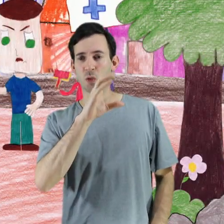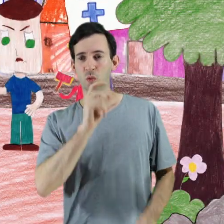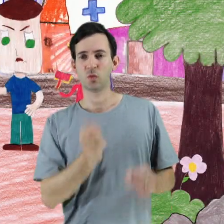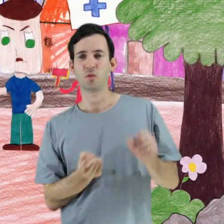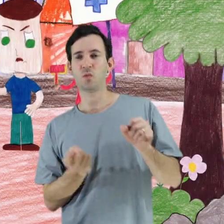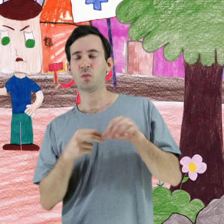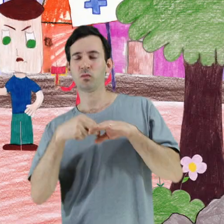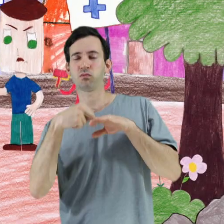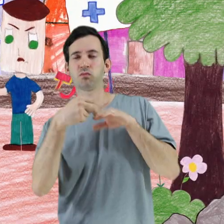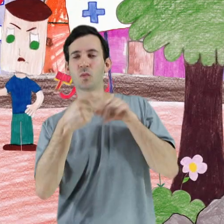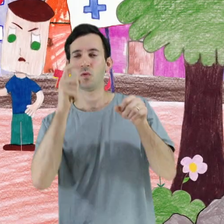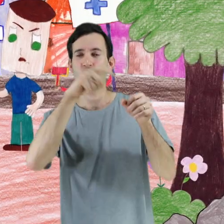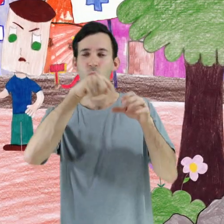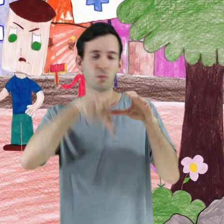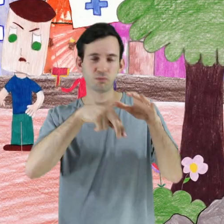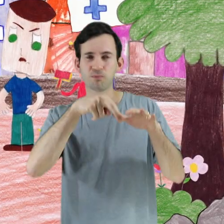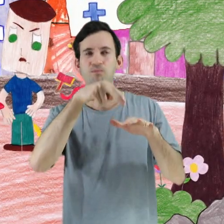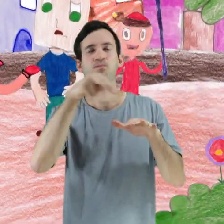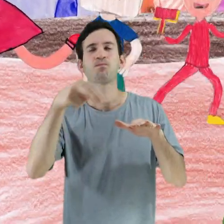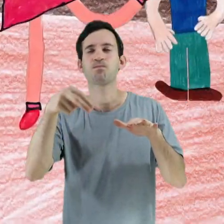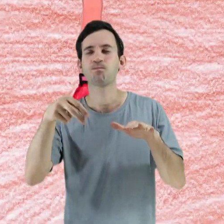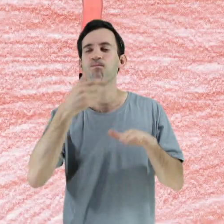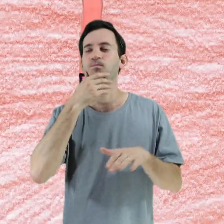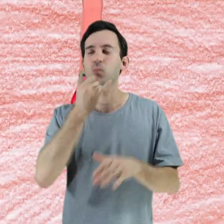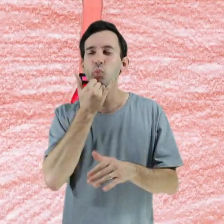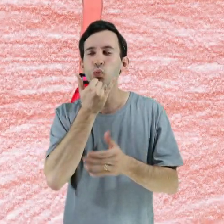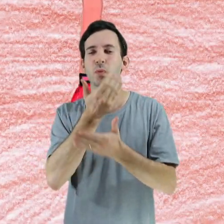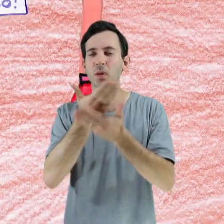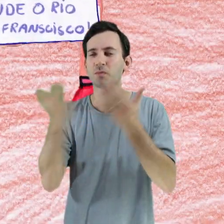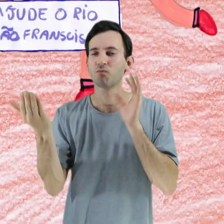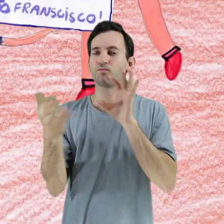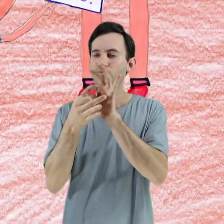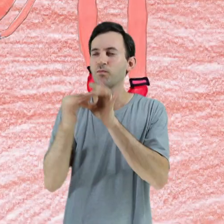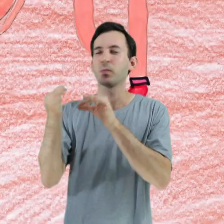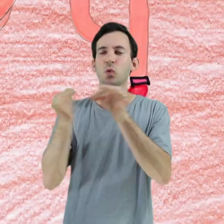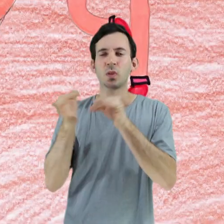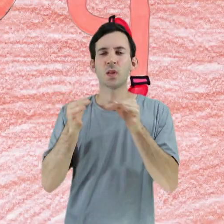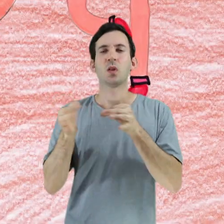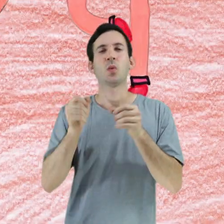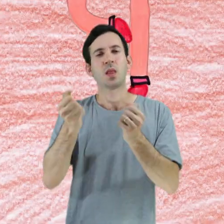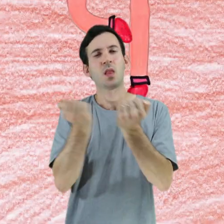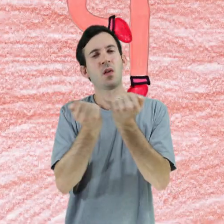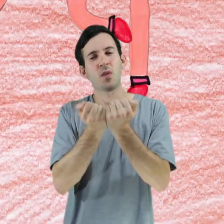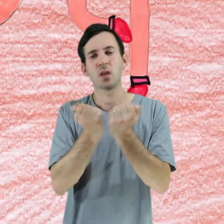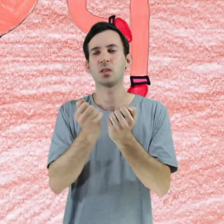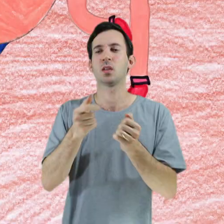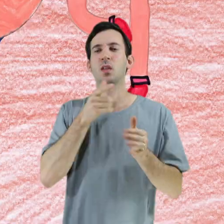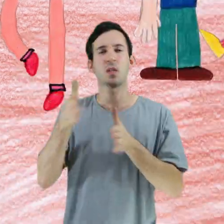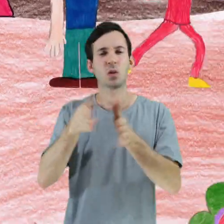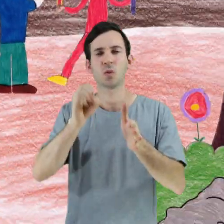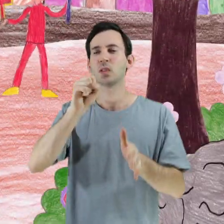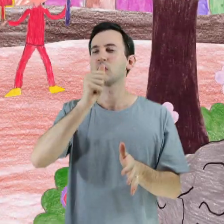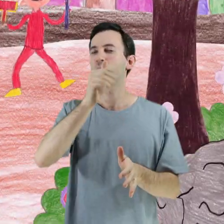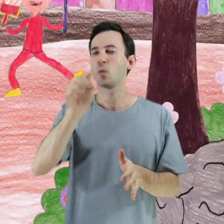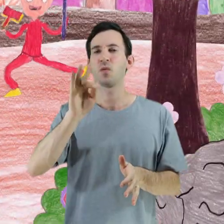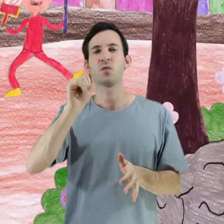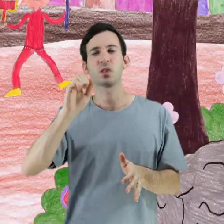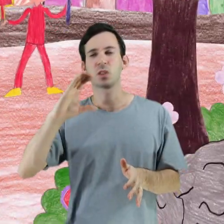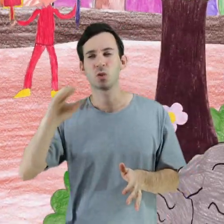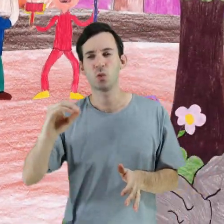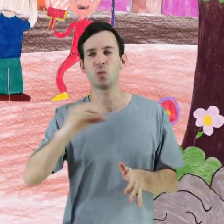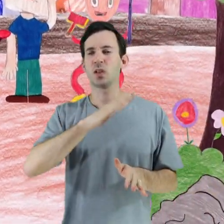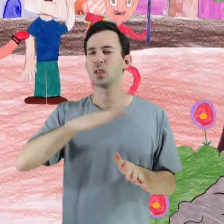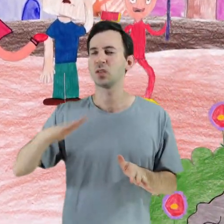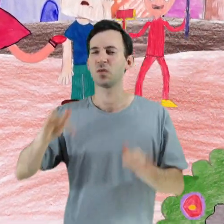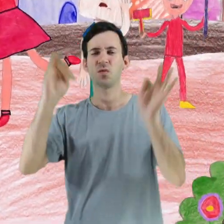Teodorito voltou das profundezas, pediu desculpas e uniu-se ao projeto de defesa do rio São Francisco. As crianças